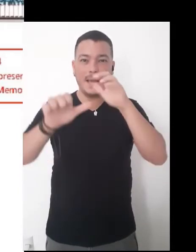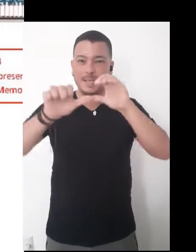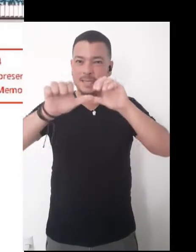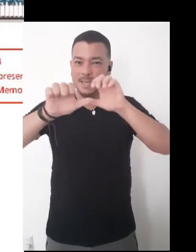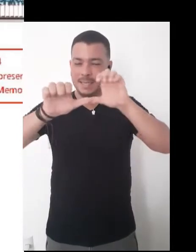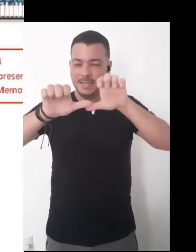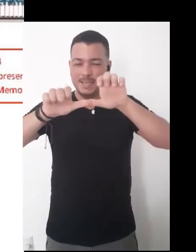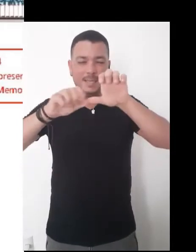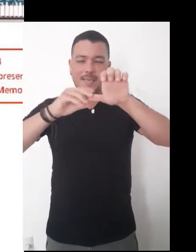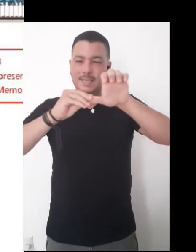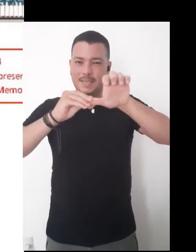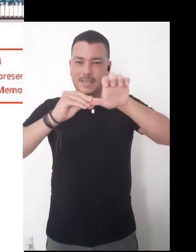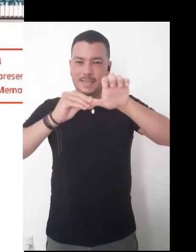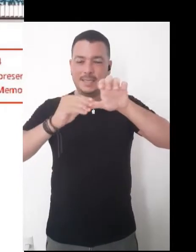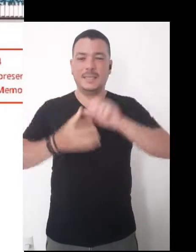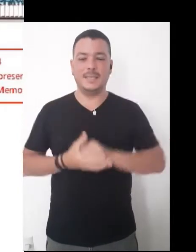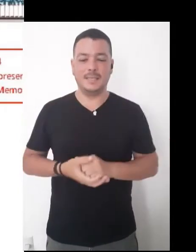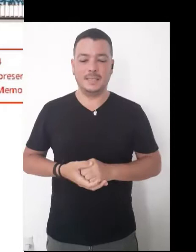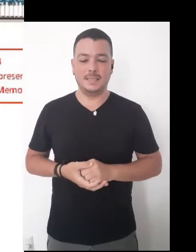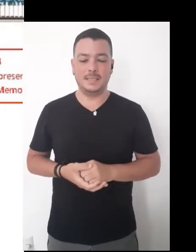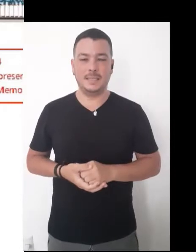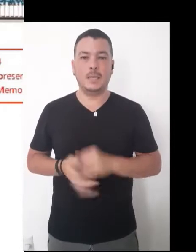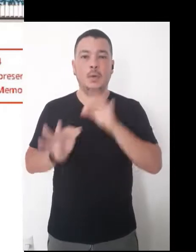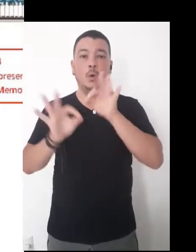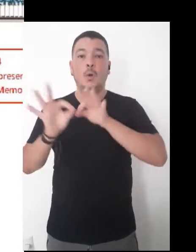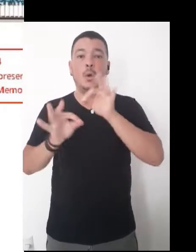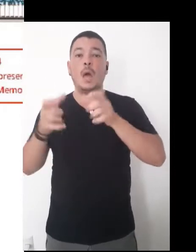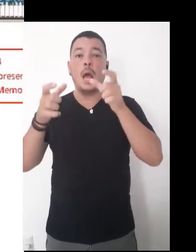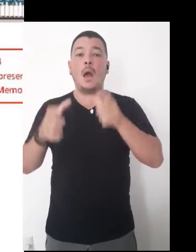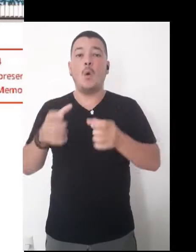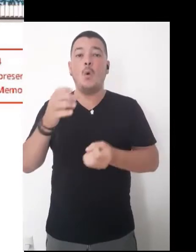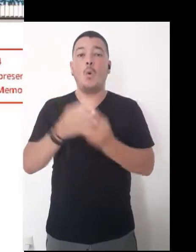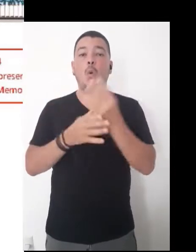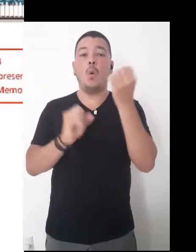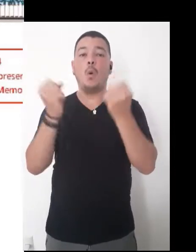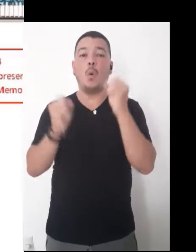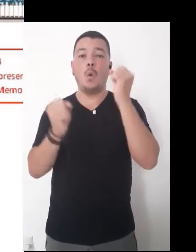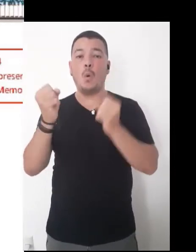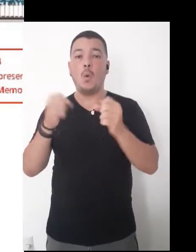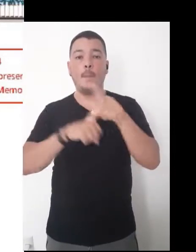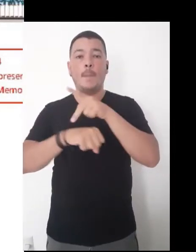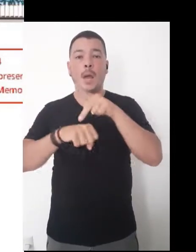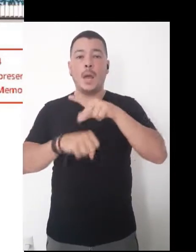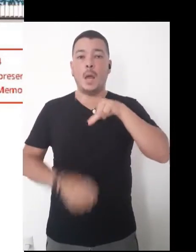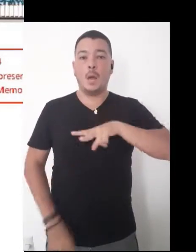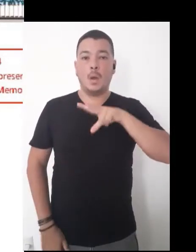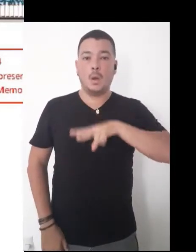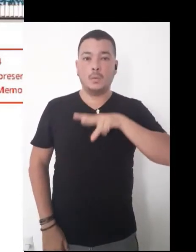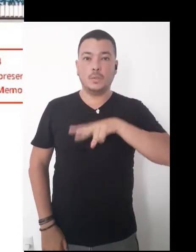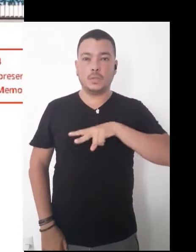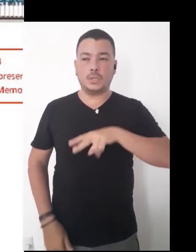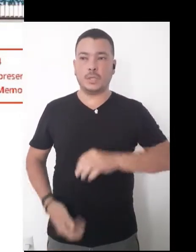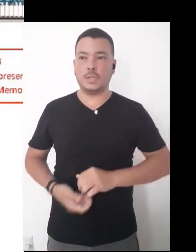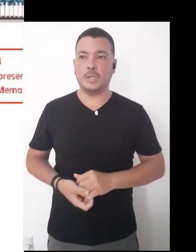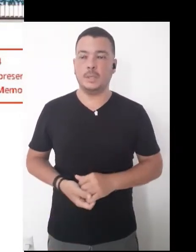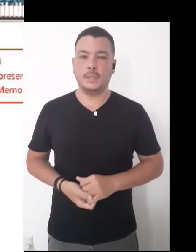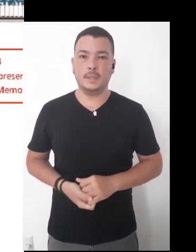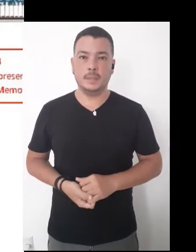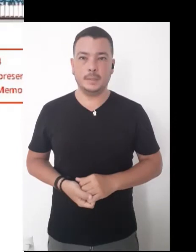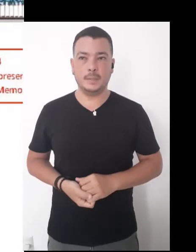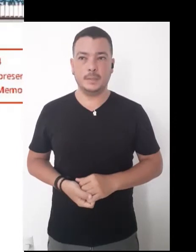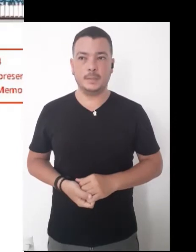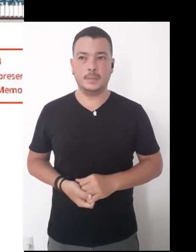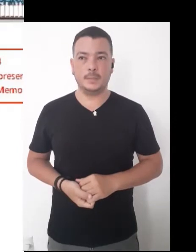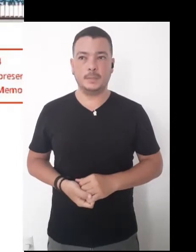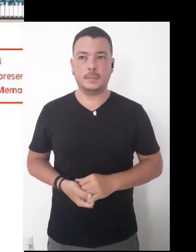GB aqui, montado em Portugal, montado não sei onde foi, enfim, capacidade da memória, 2 GB de espaço de armazenamento.